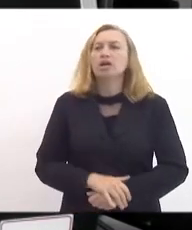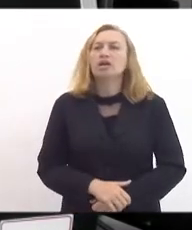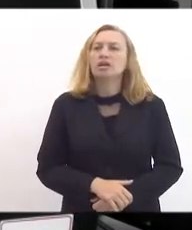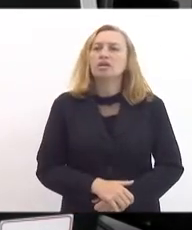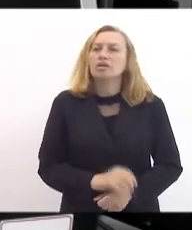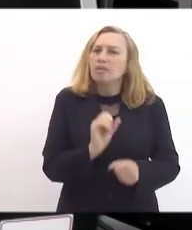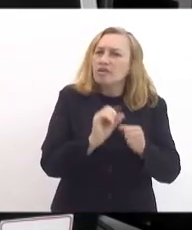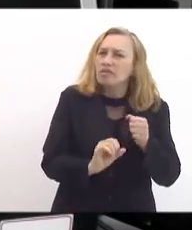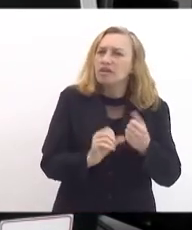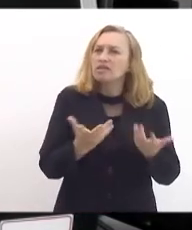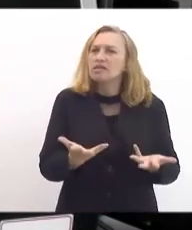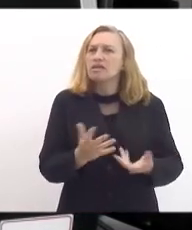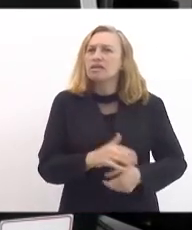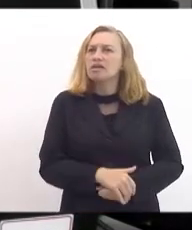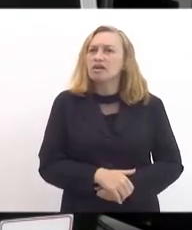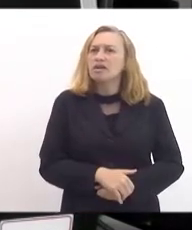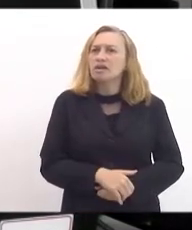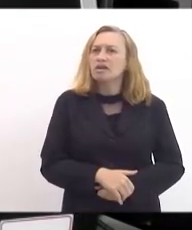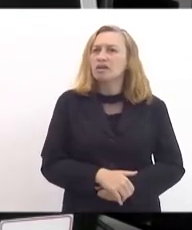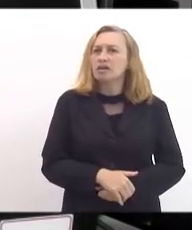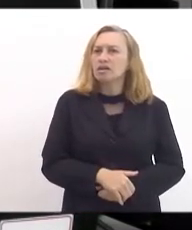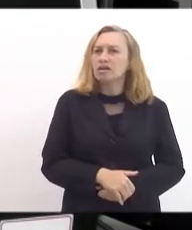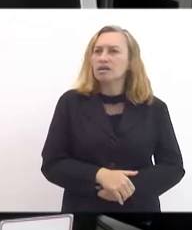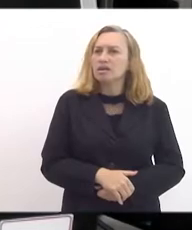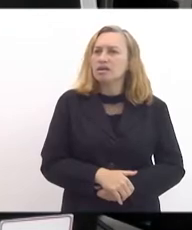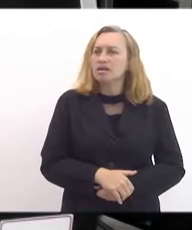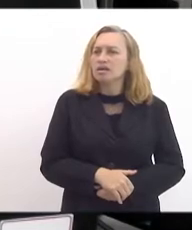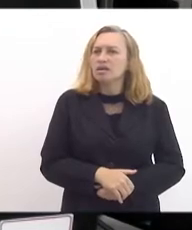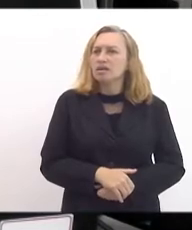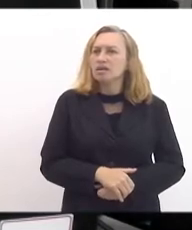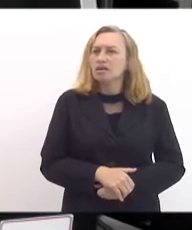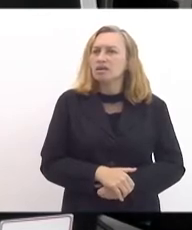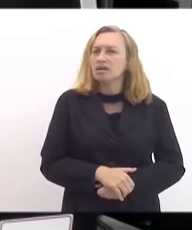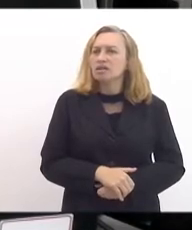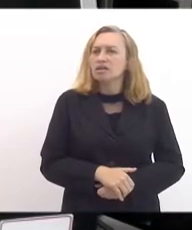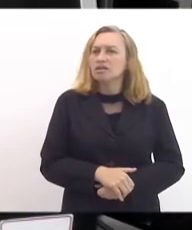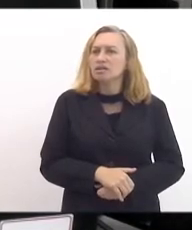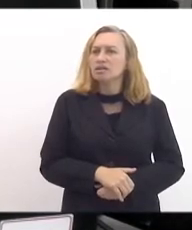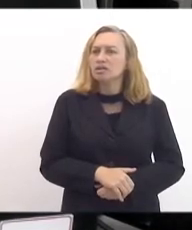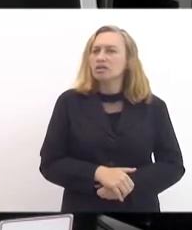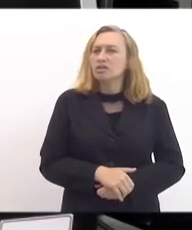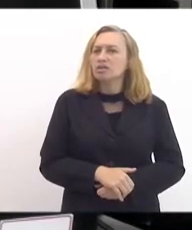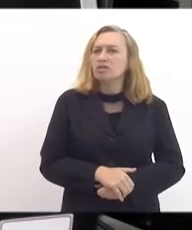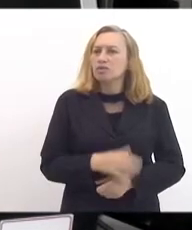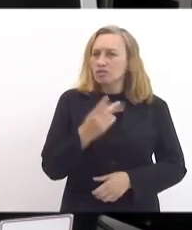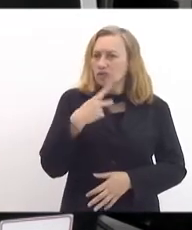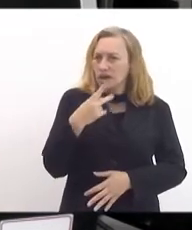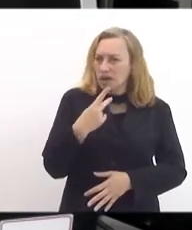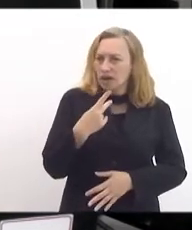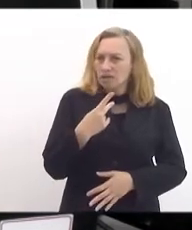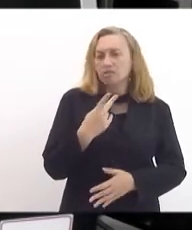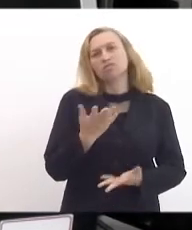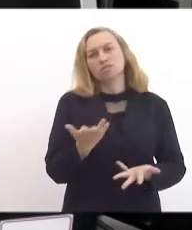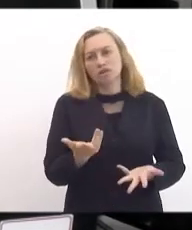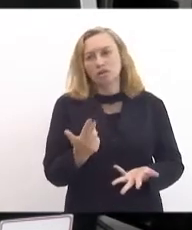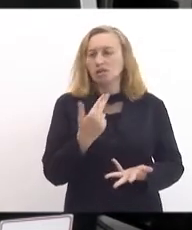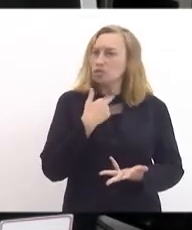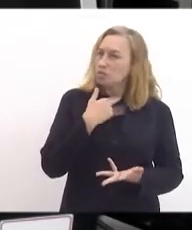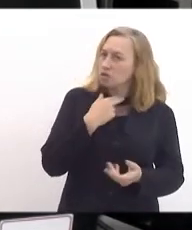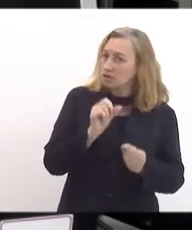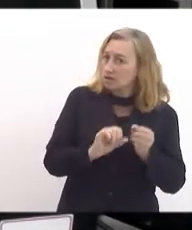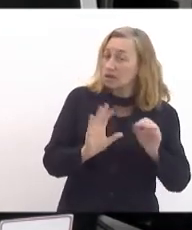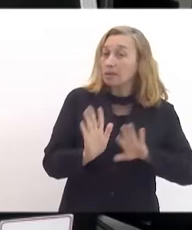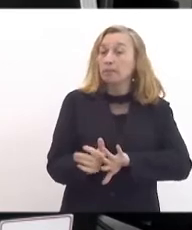fazer Essa burra né ao que a princípio tá é não poderia ser